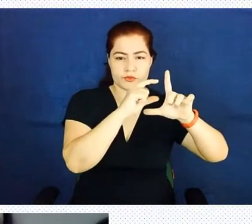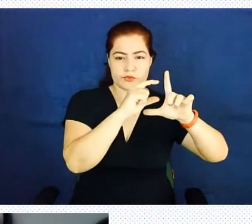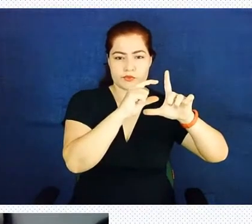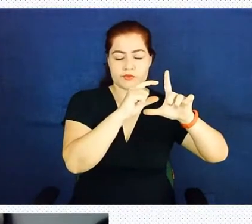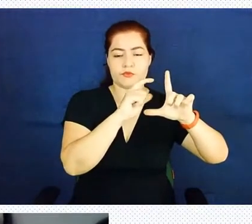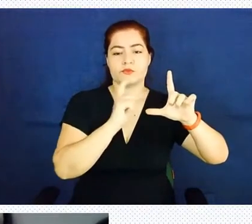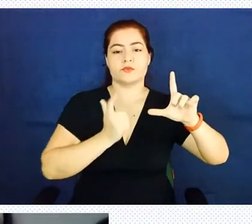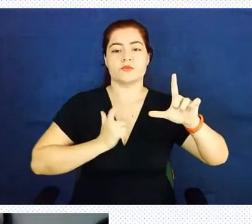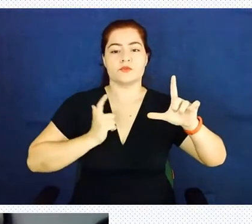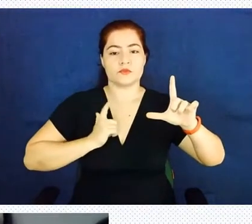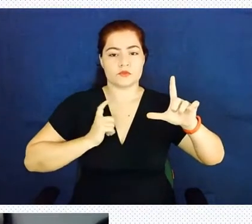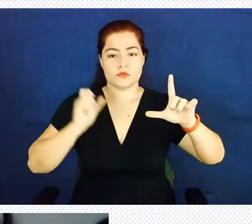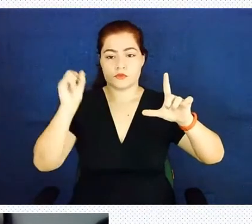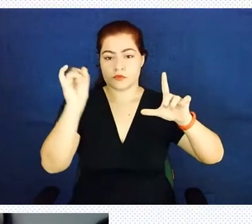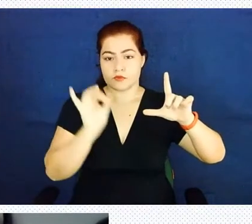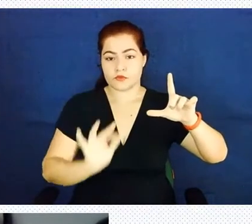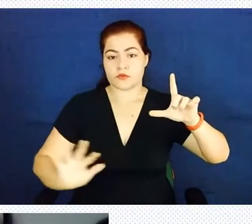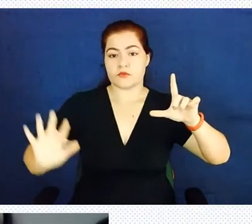esquerdo, há uma